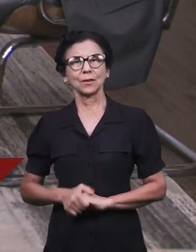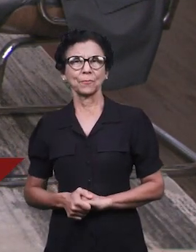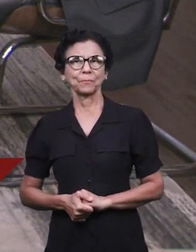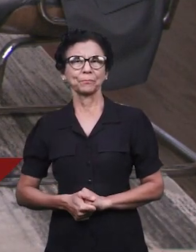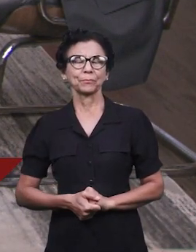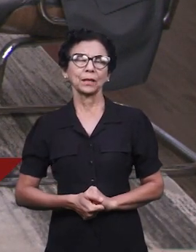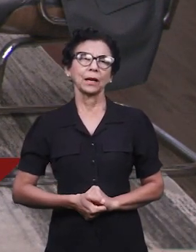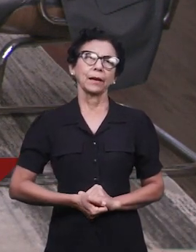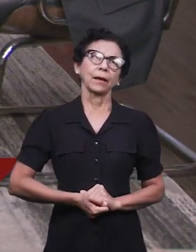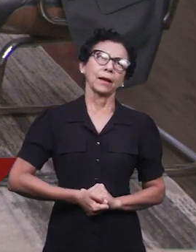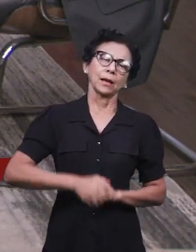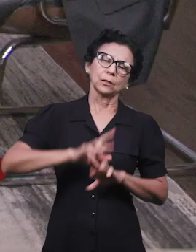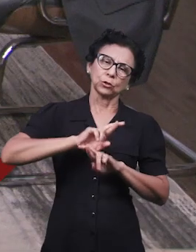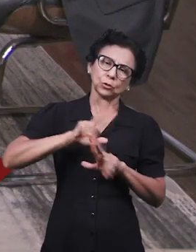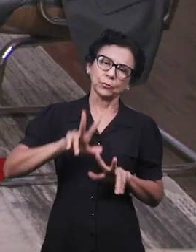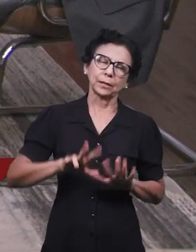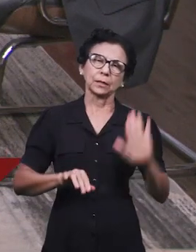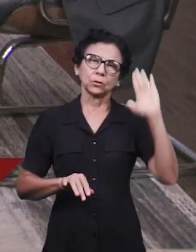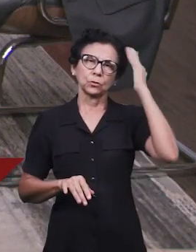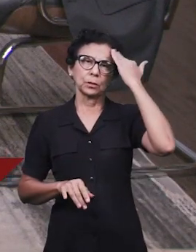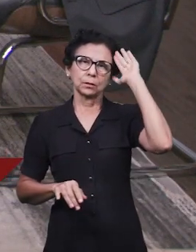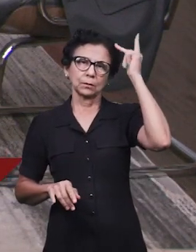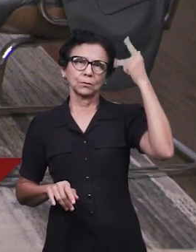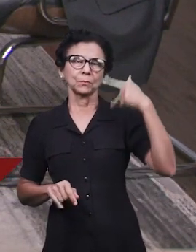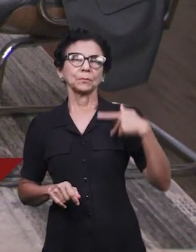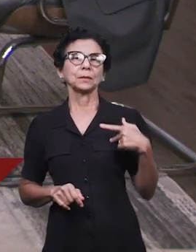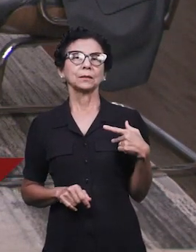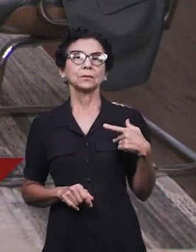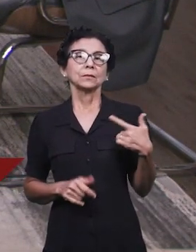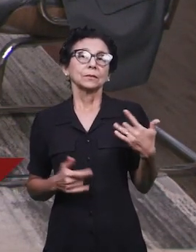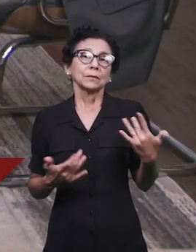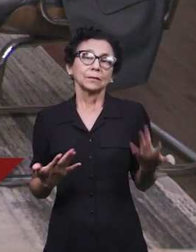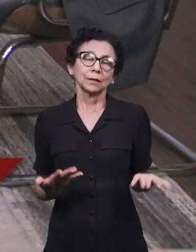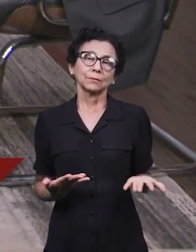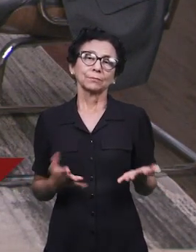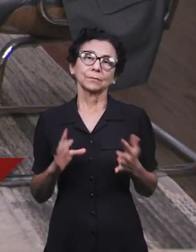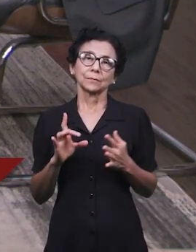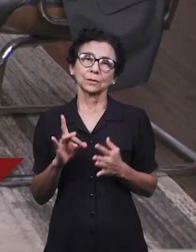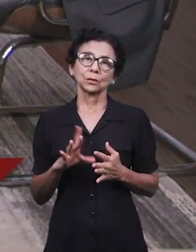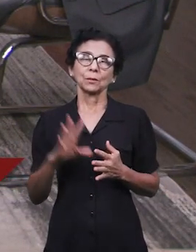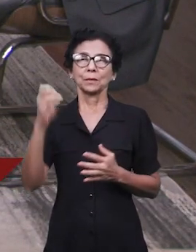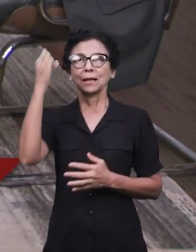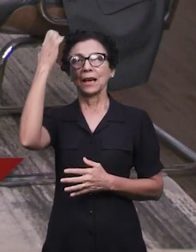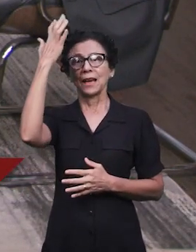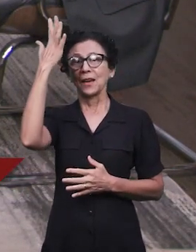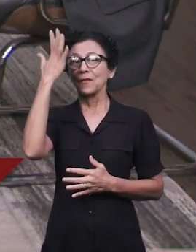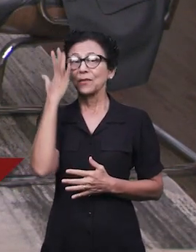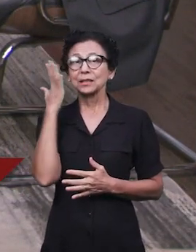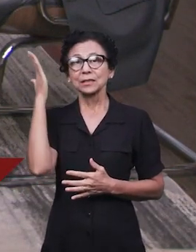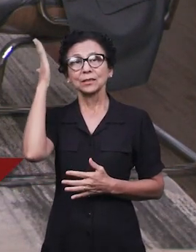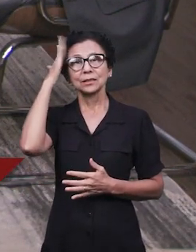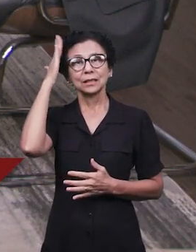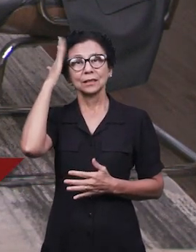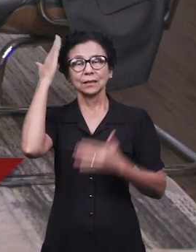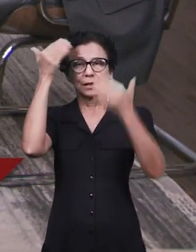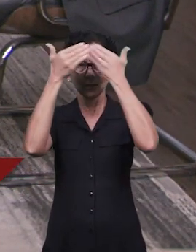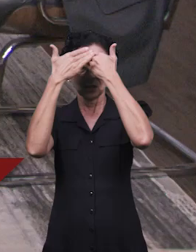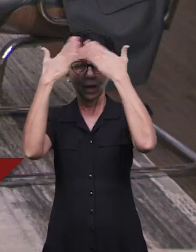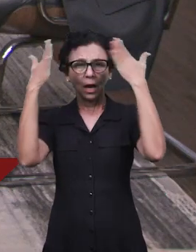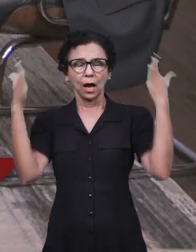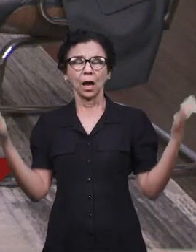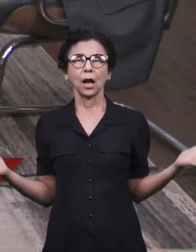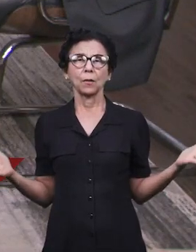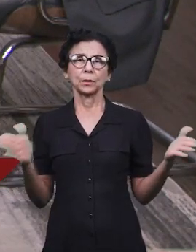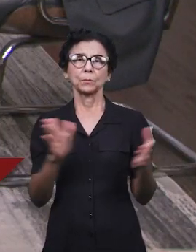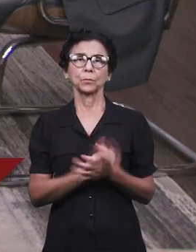livro, só através da revelação. Que coisa maravilhosa. Porque interpretação depende de conjectura, depende de